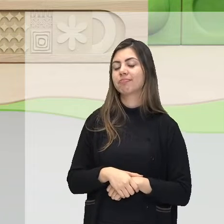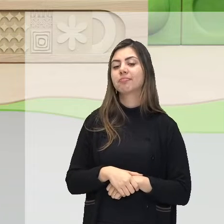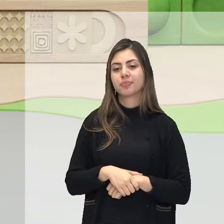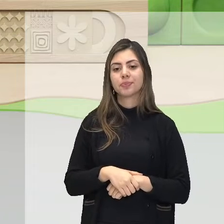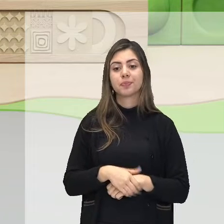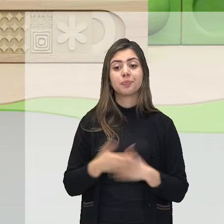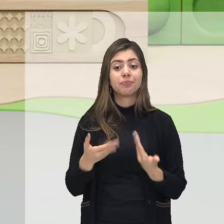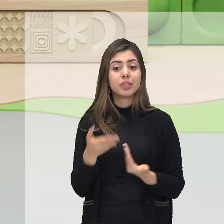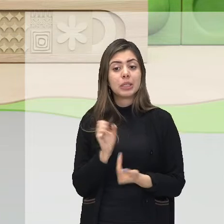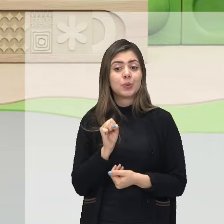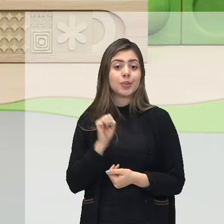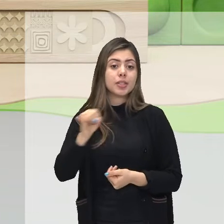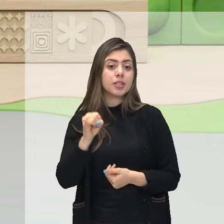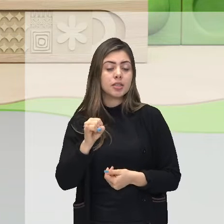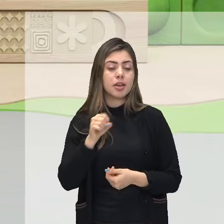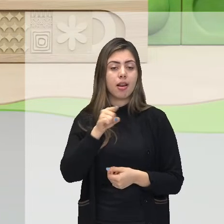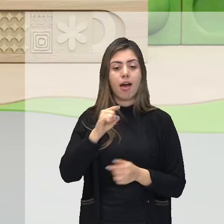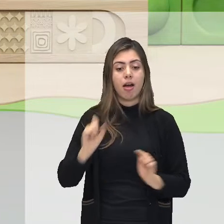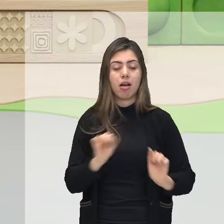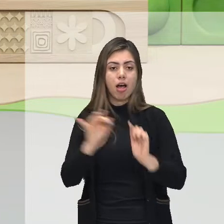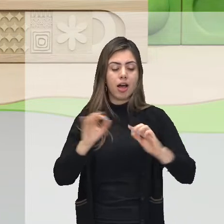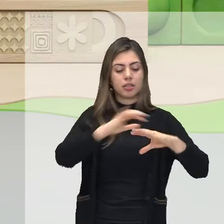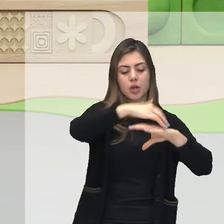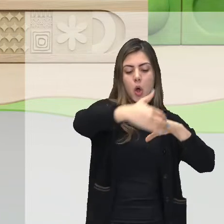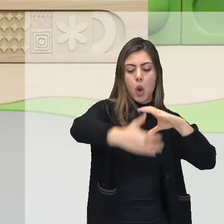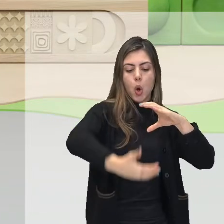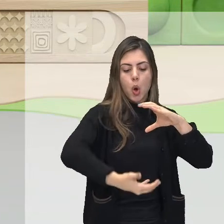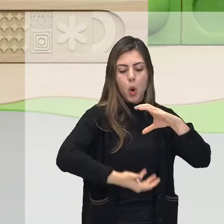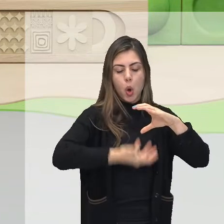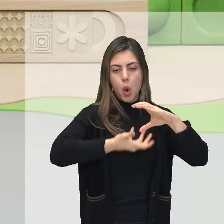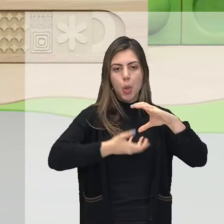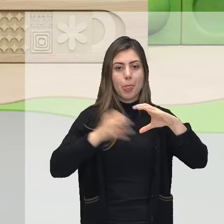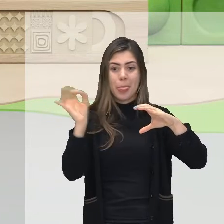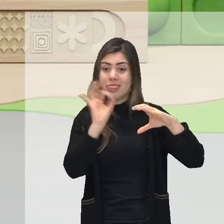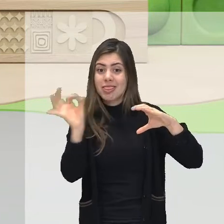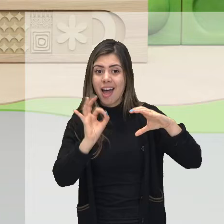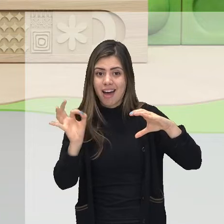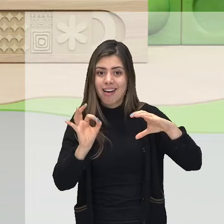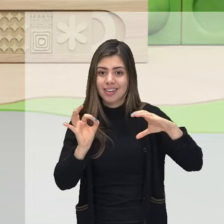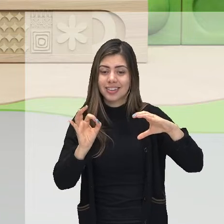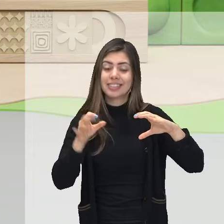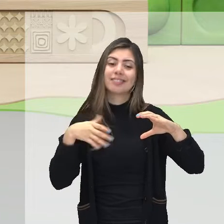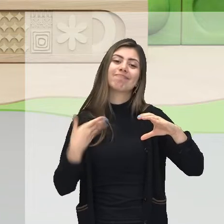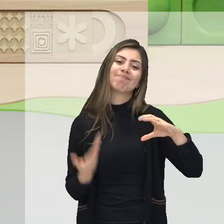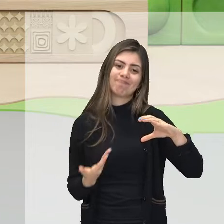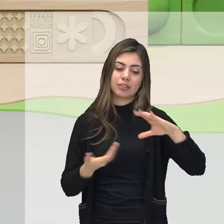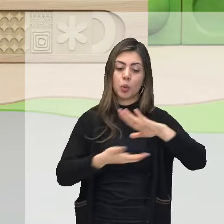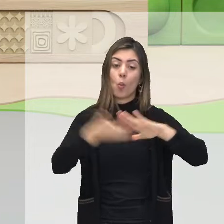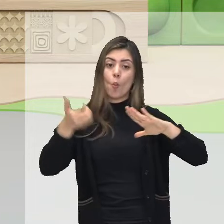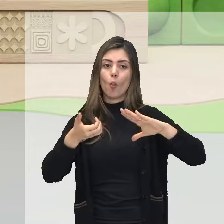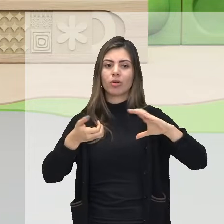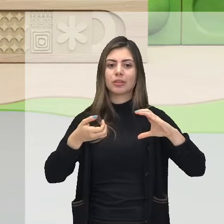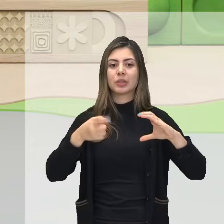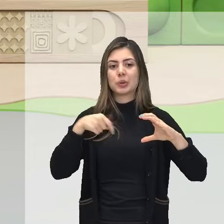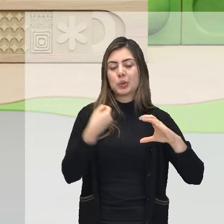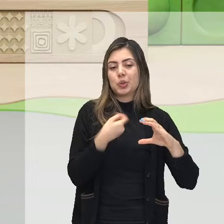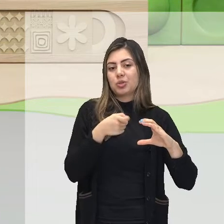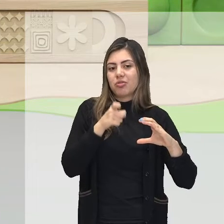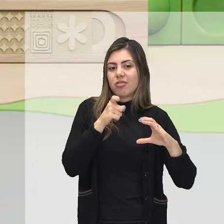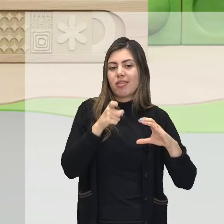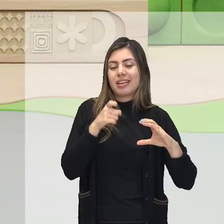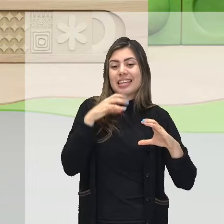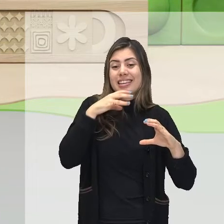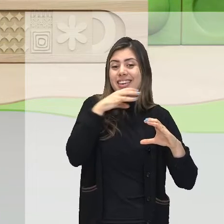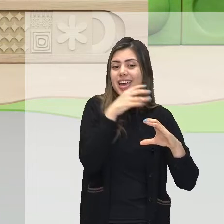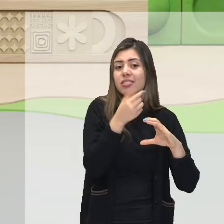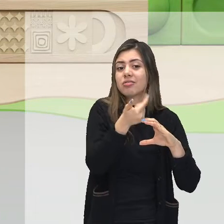houvesse esses gases aí envolvendo o nosso planeta, a gente não teria um calor retido e a